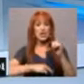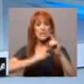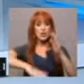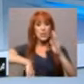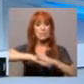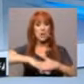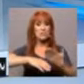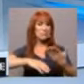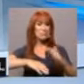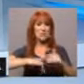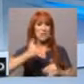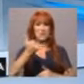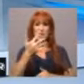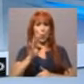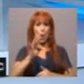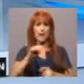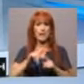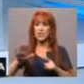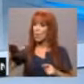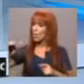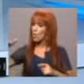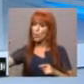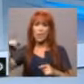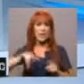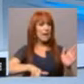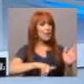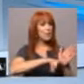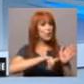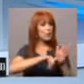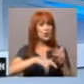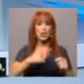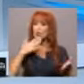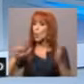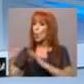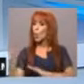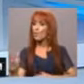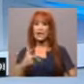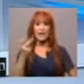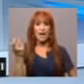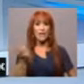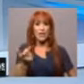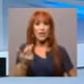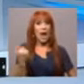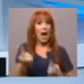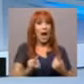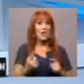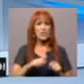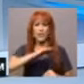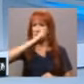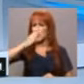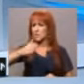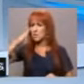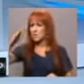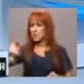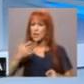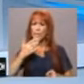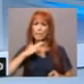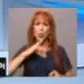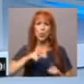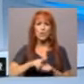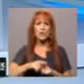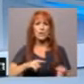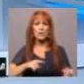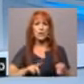não deverão ultrapassar os 24 graus, quer para o Porto Santo, quer para o Funchal, o vento a soprar fraco, temporariamente nas terras altas, moderado do